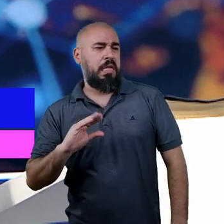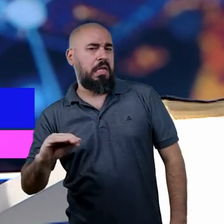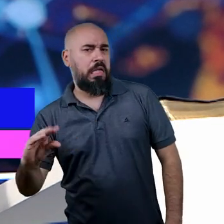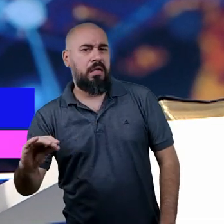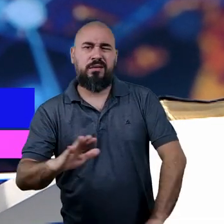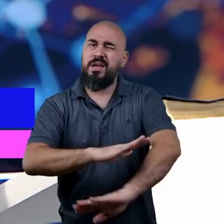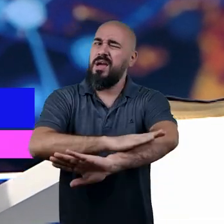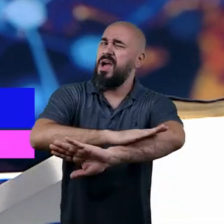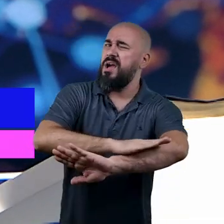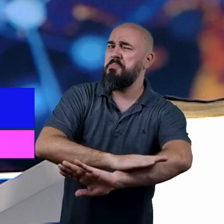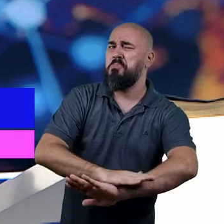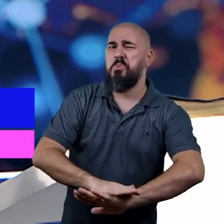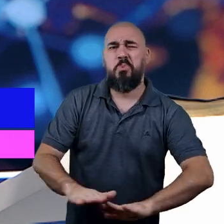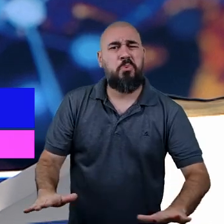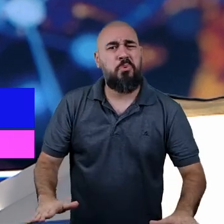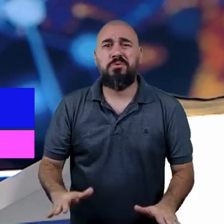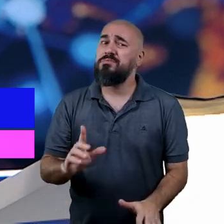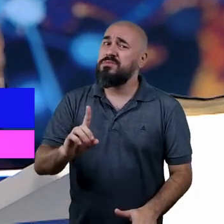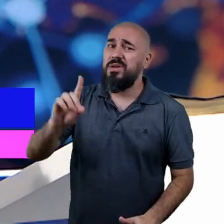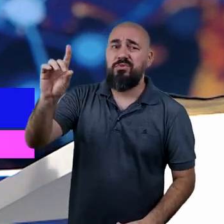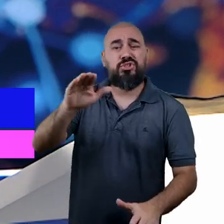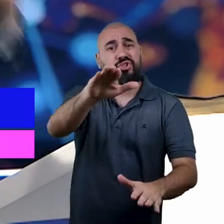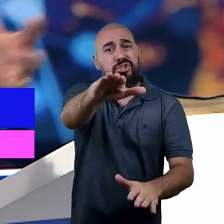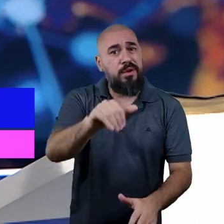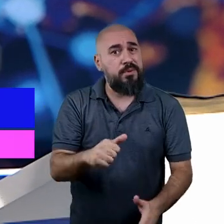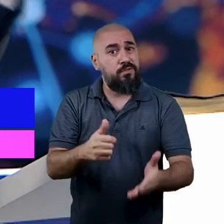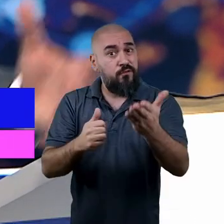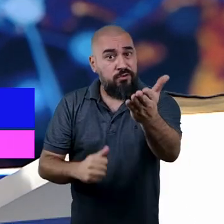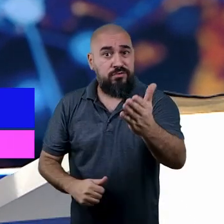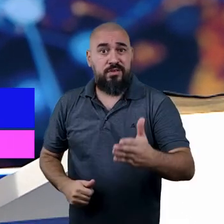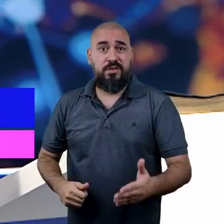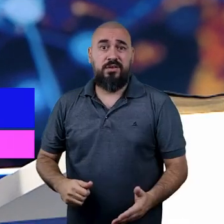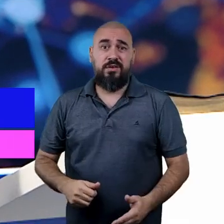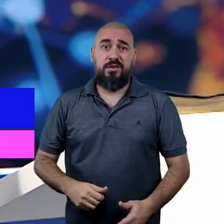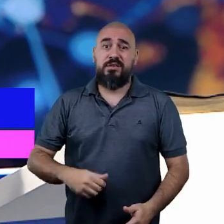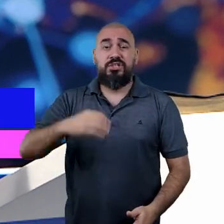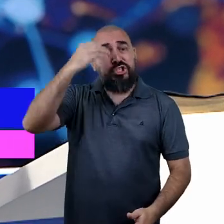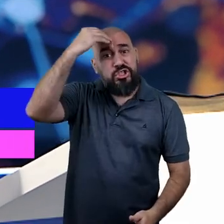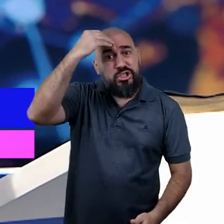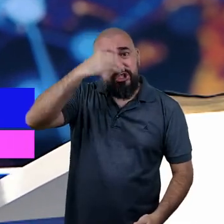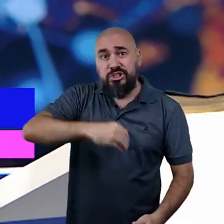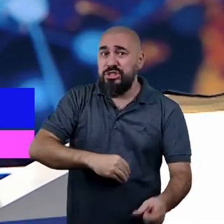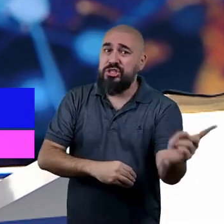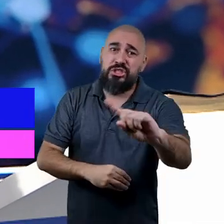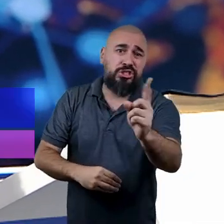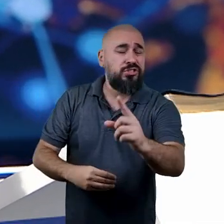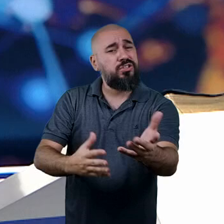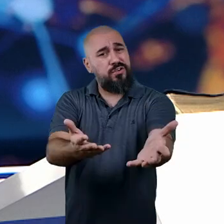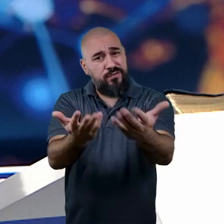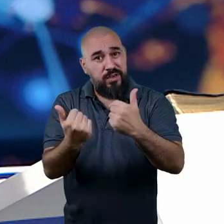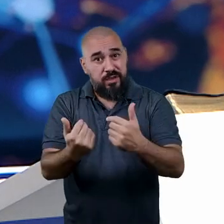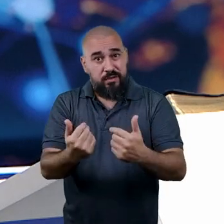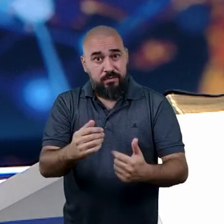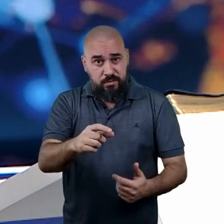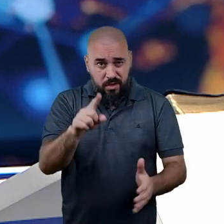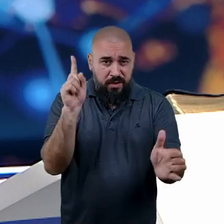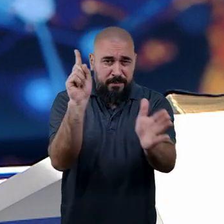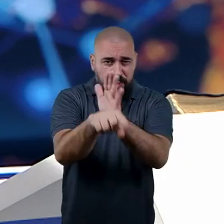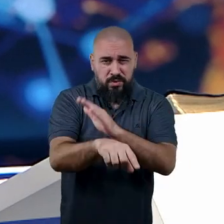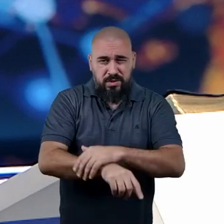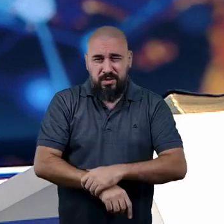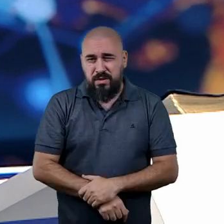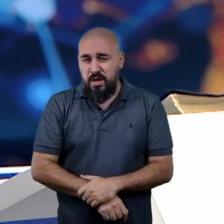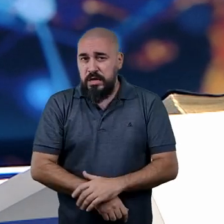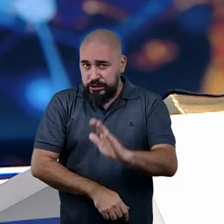com Deus. Deus está chamando, Deus está apelando e não vai, não vem. Você já procurou uma igreja? Eu quero